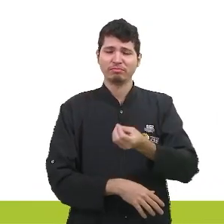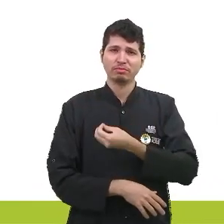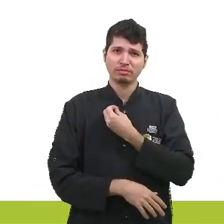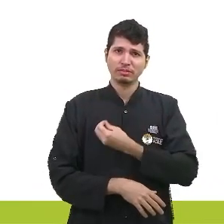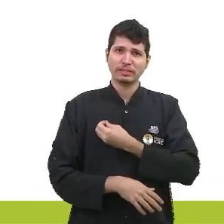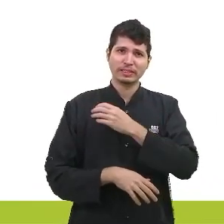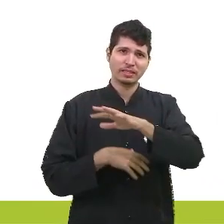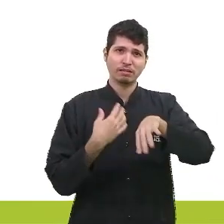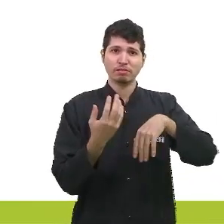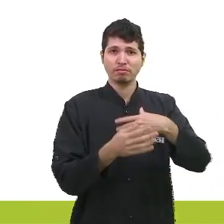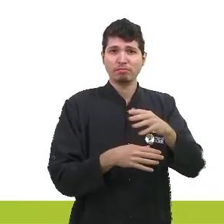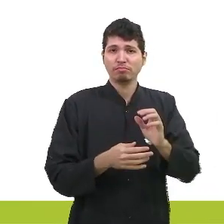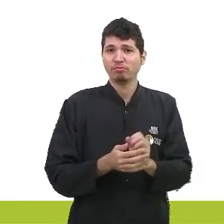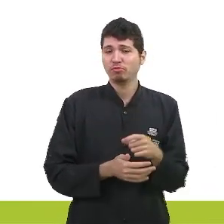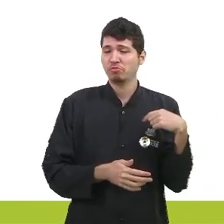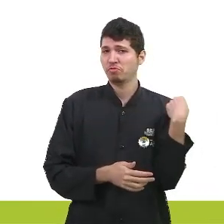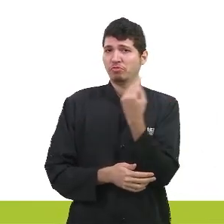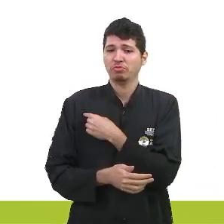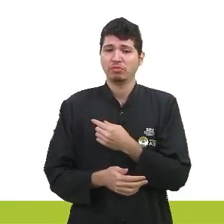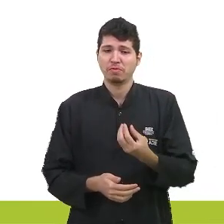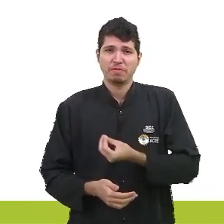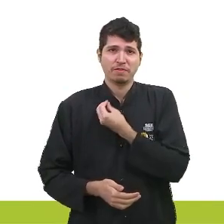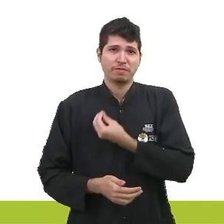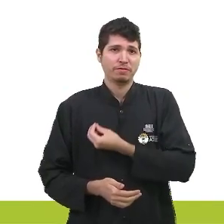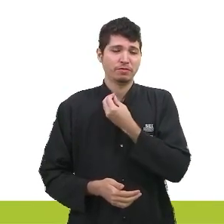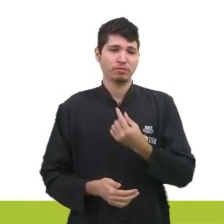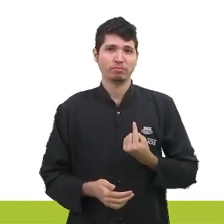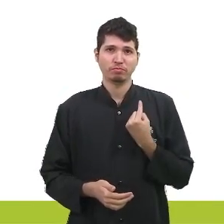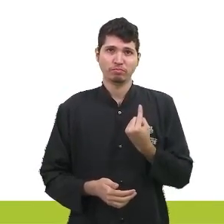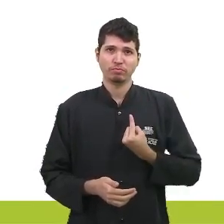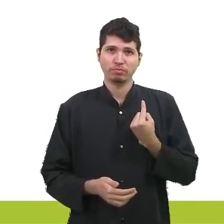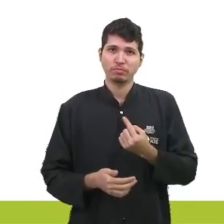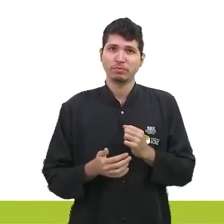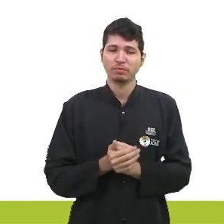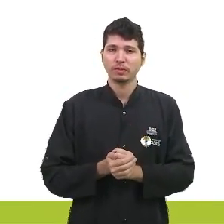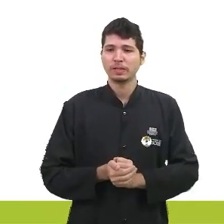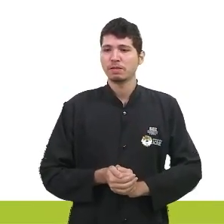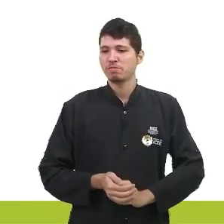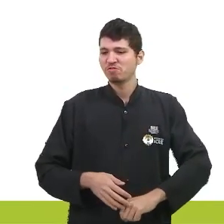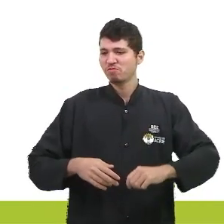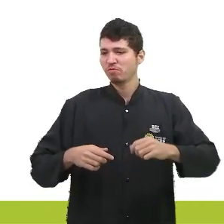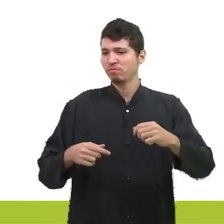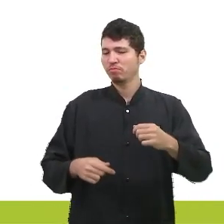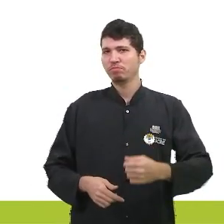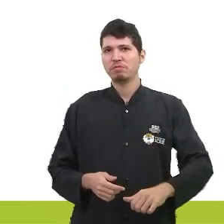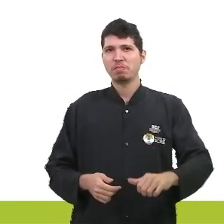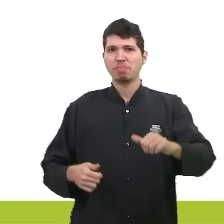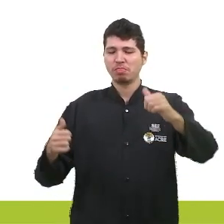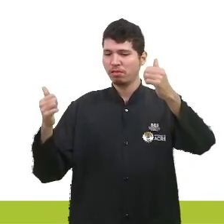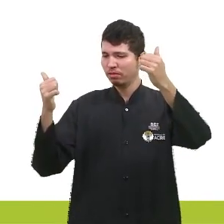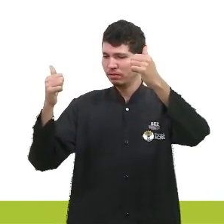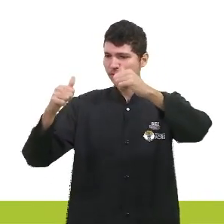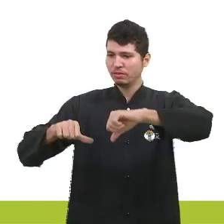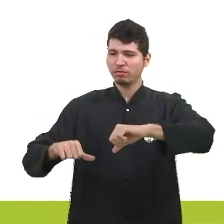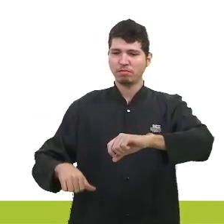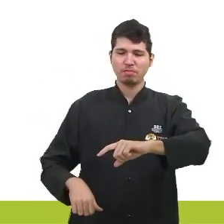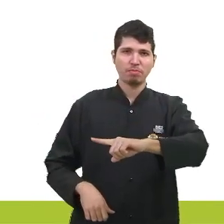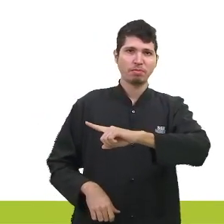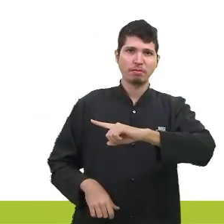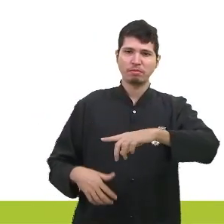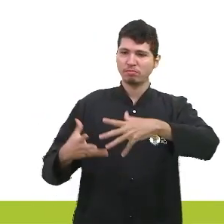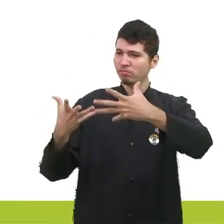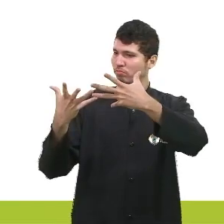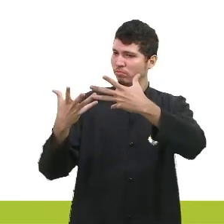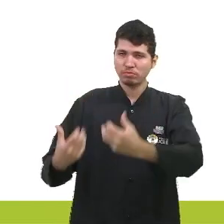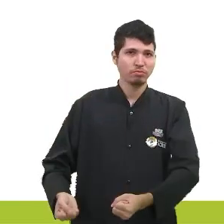e nós estamos no mundo sozinhos ele condenou a metafísica a religião e a moral então ele condenou